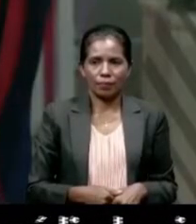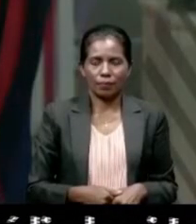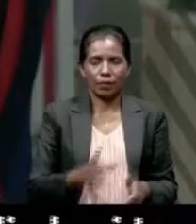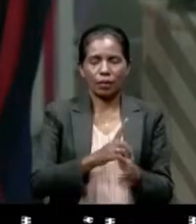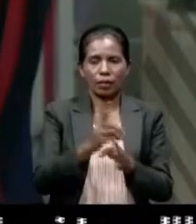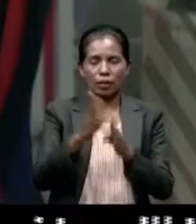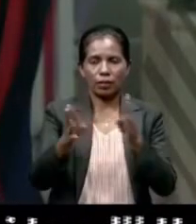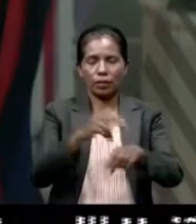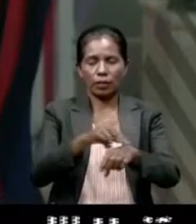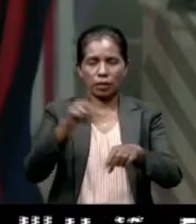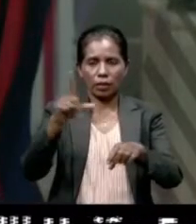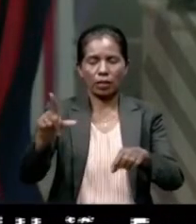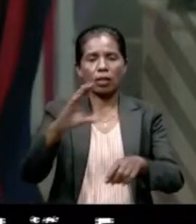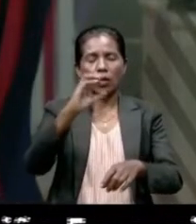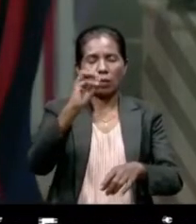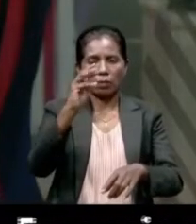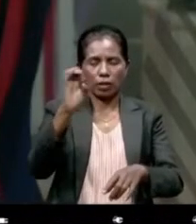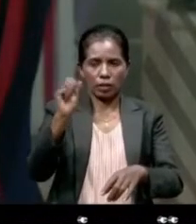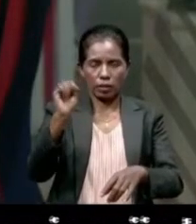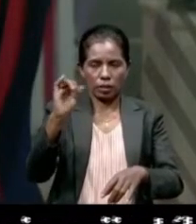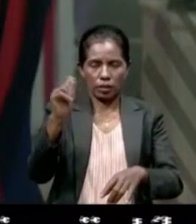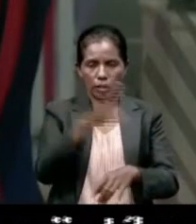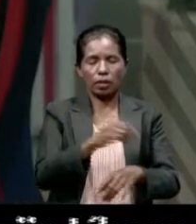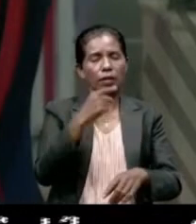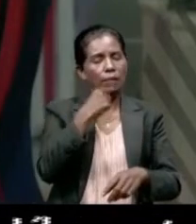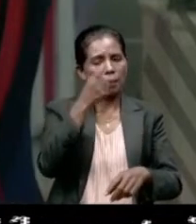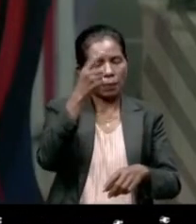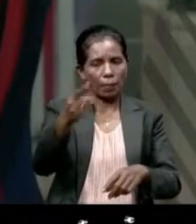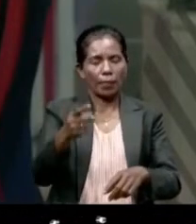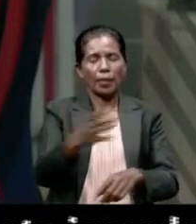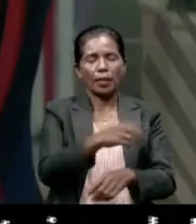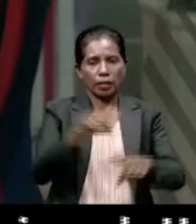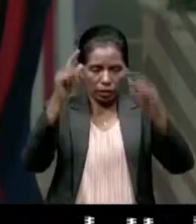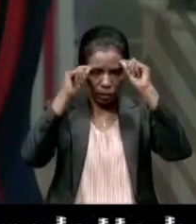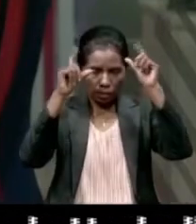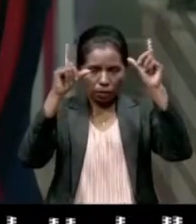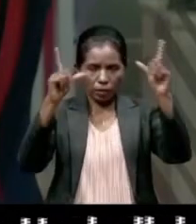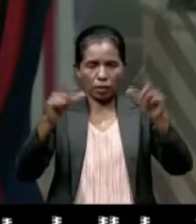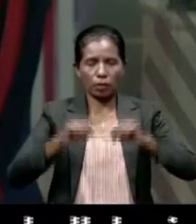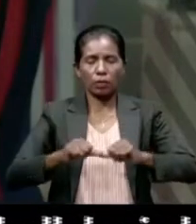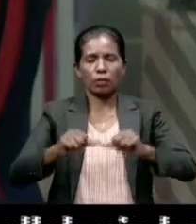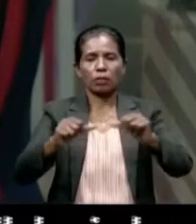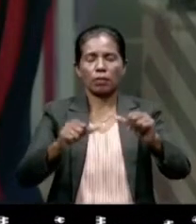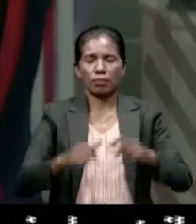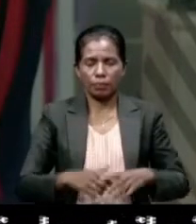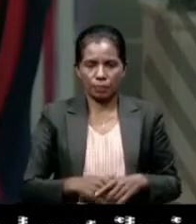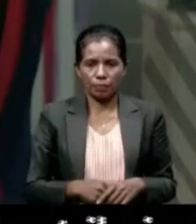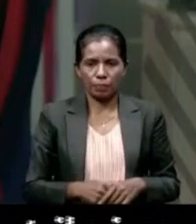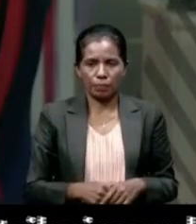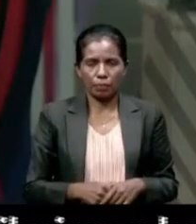Direção Nacional de Regulação Comercial na Proteção ao Consumidor considera preço de território nacional lá ao normal.